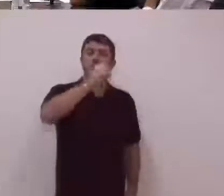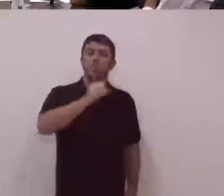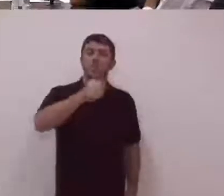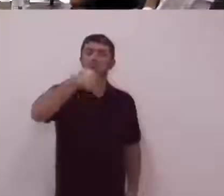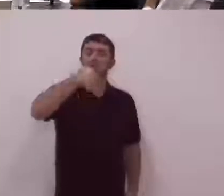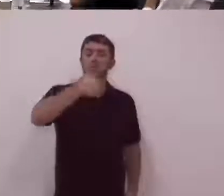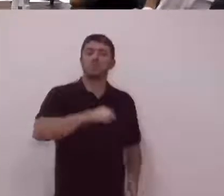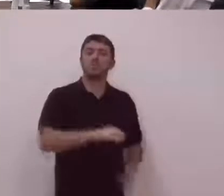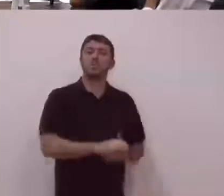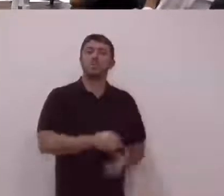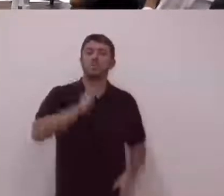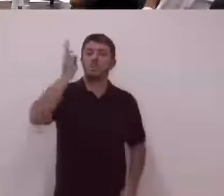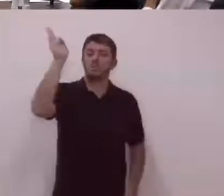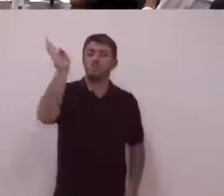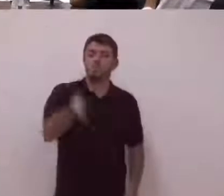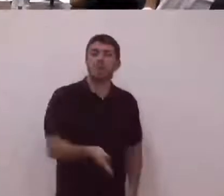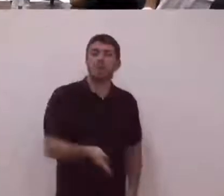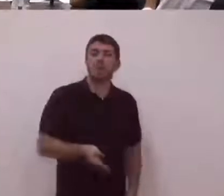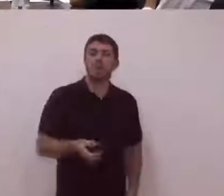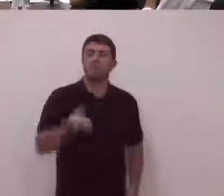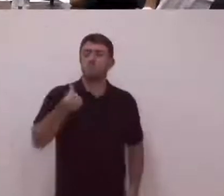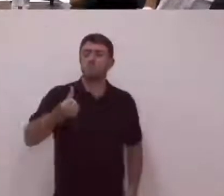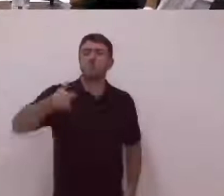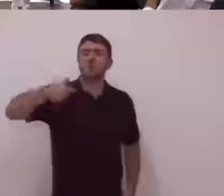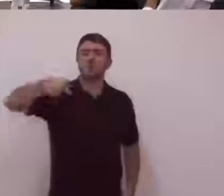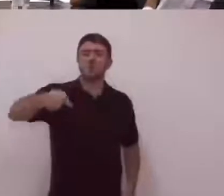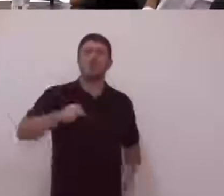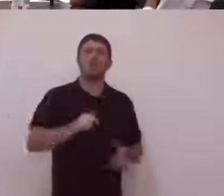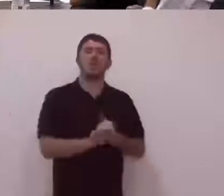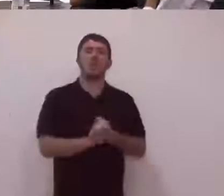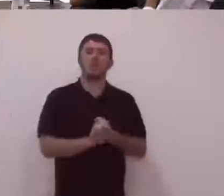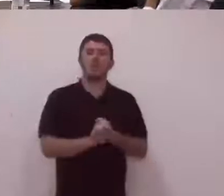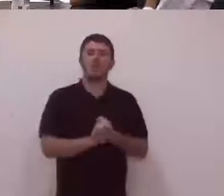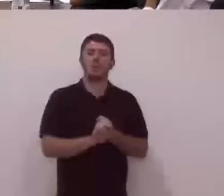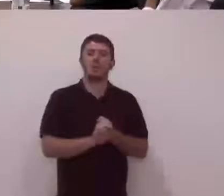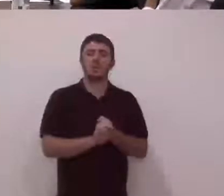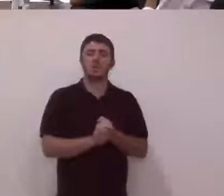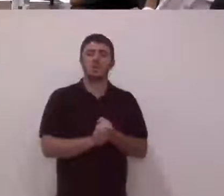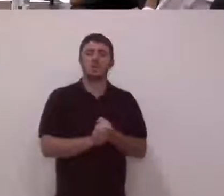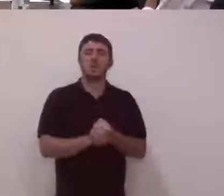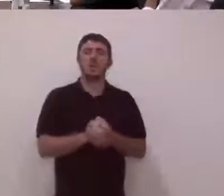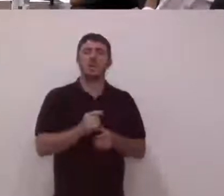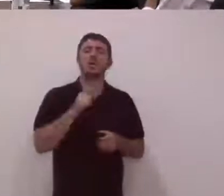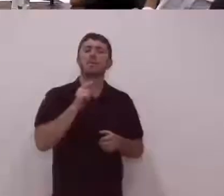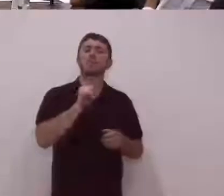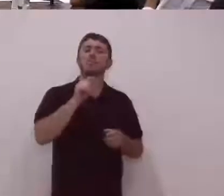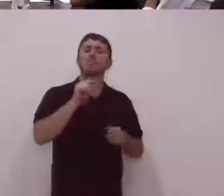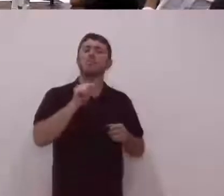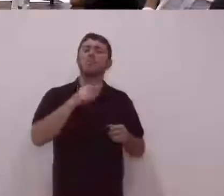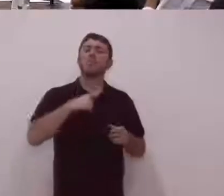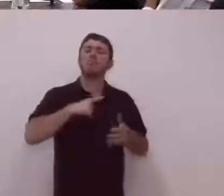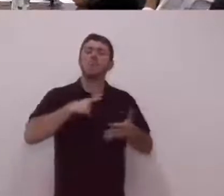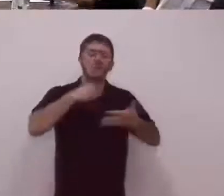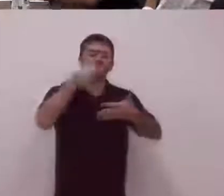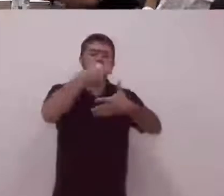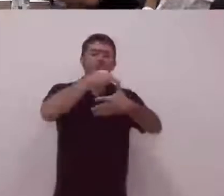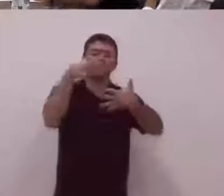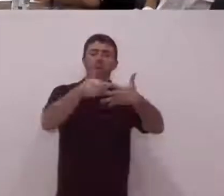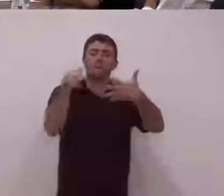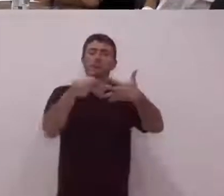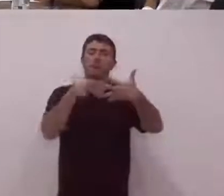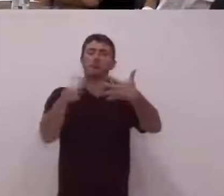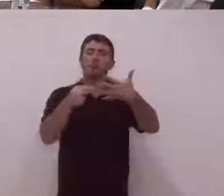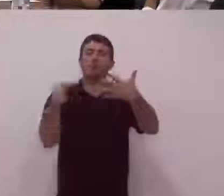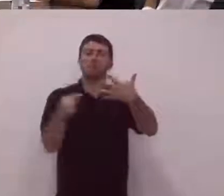nas razões de ordem fáticas e legais que passa a expor. Dos fatos. Buscamos